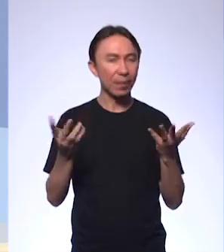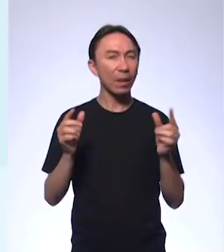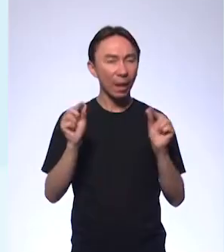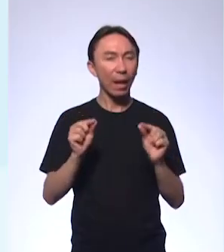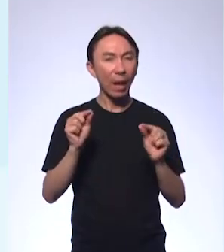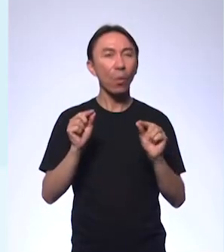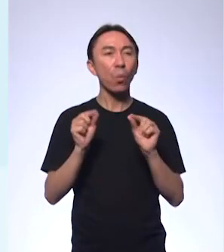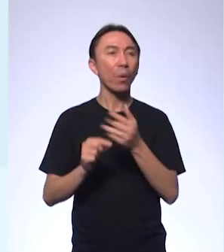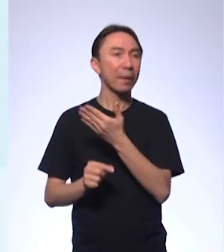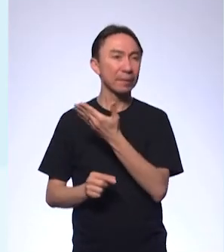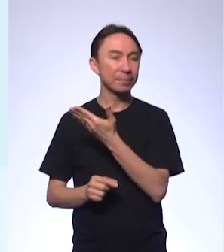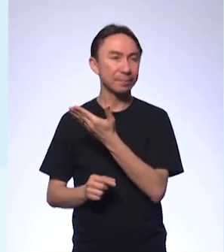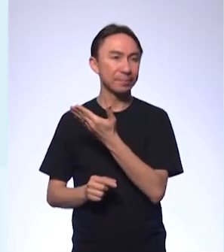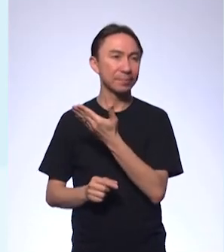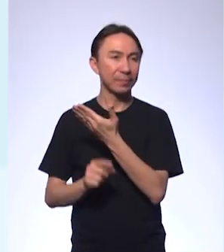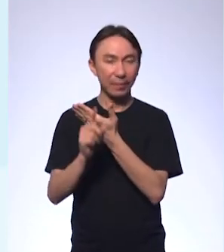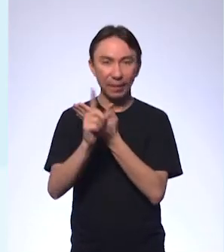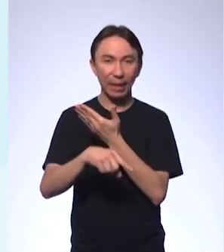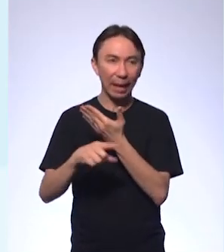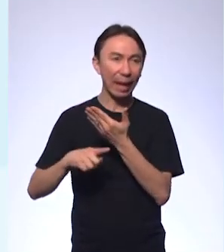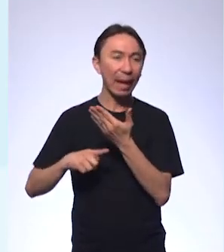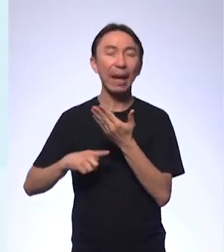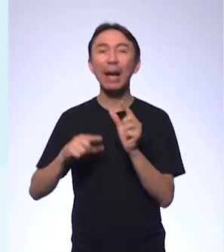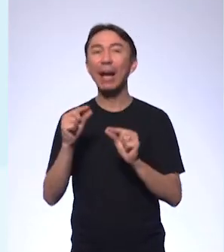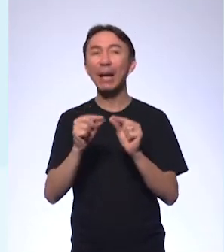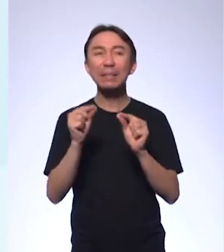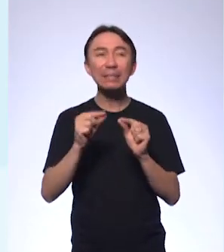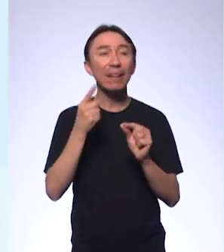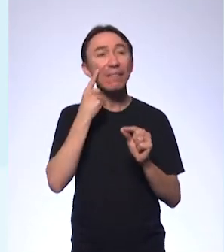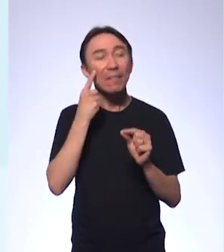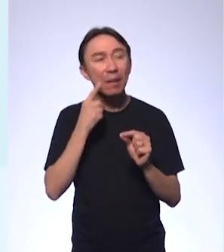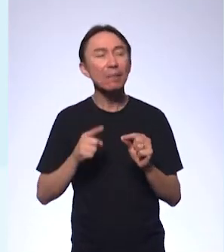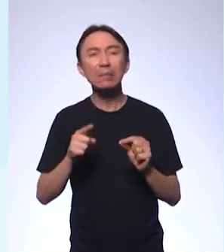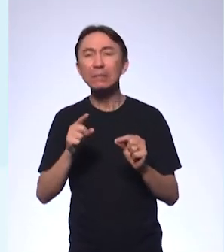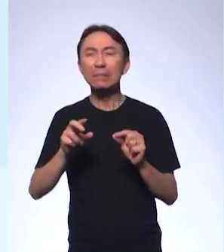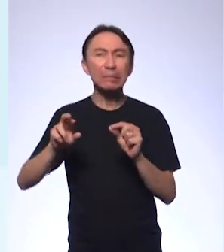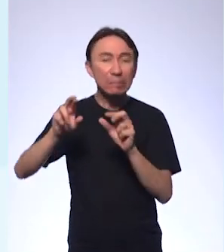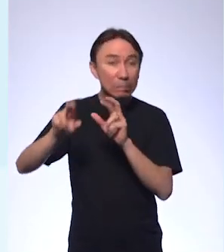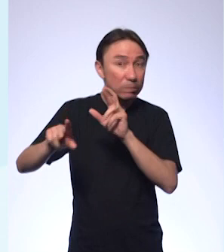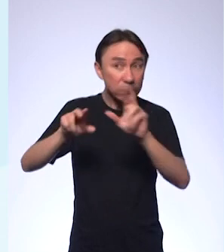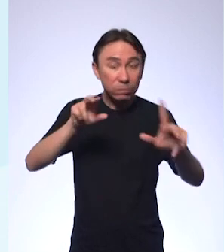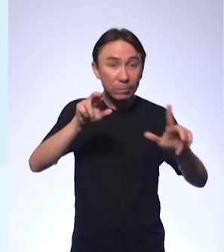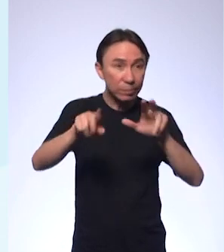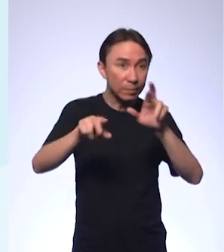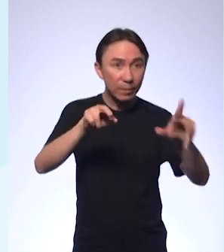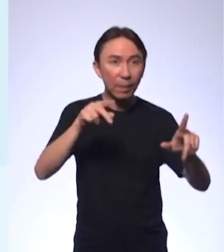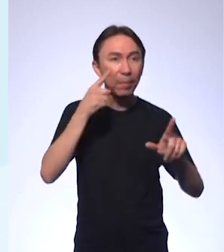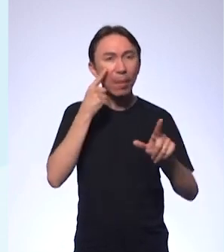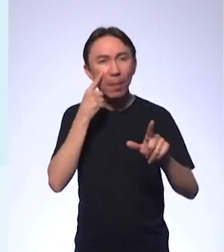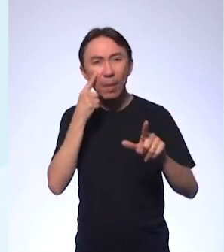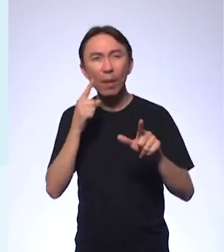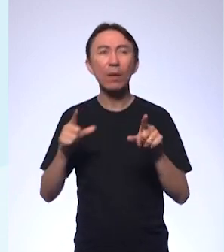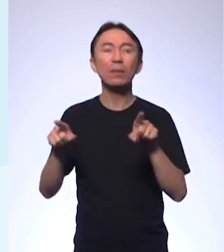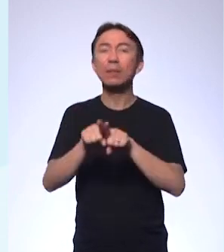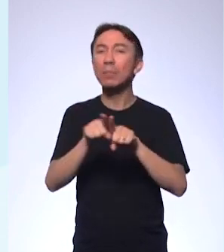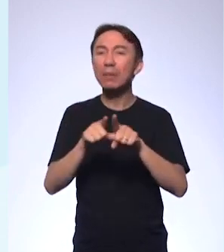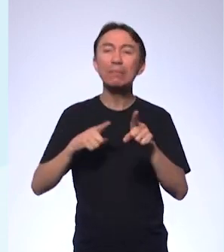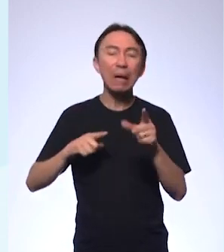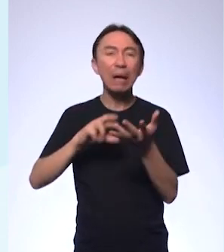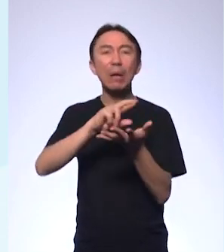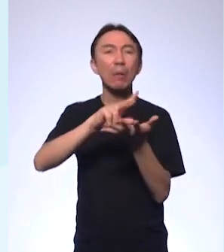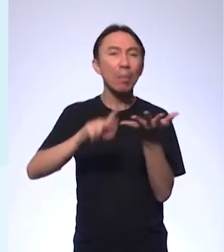sobre diferenciar com base nas descrições e situações concretas fatores bióticos